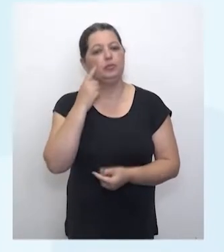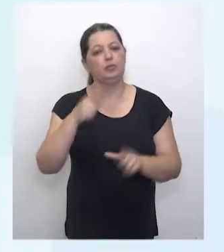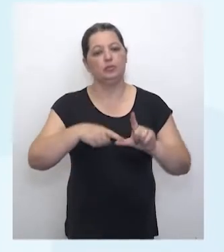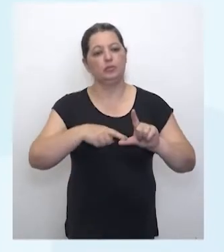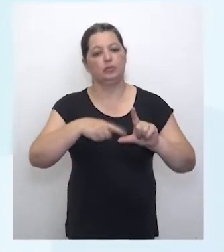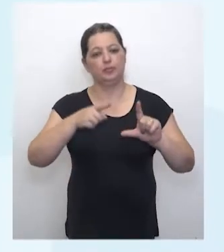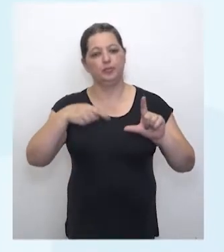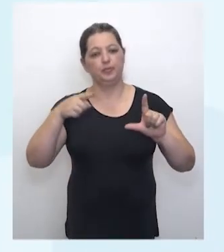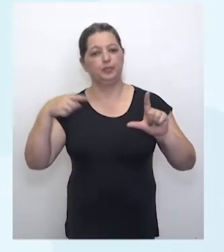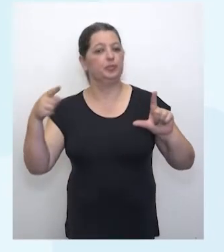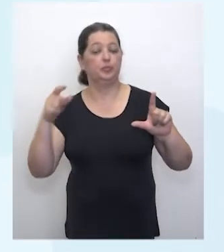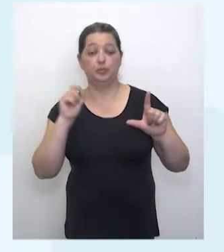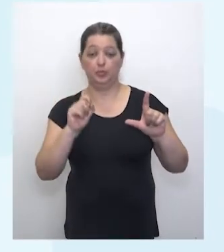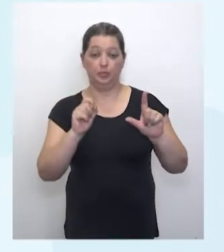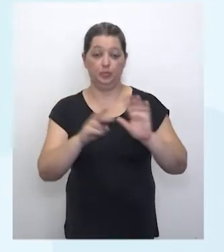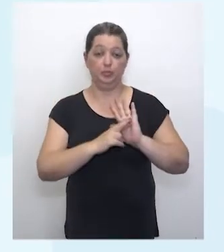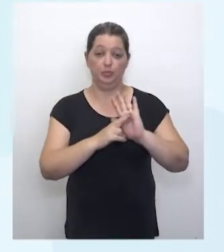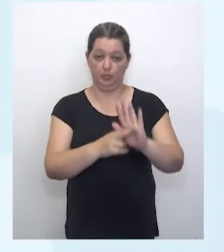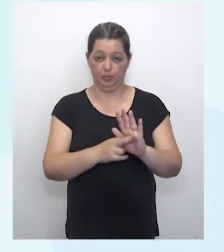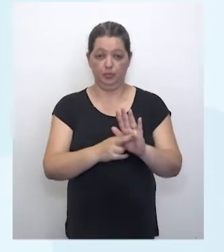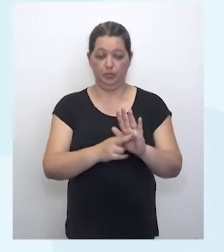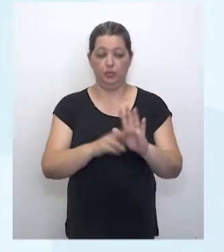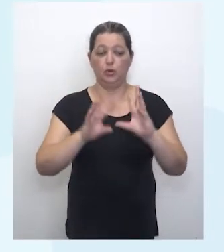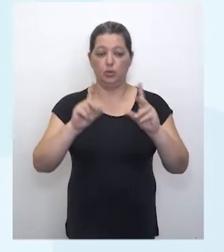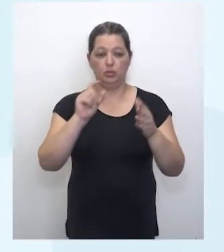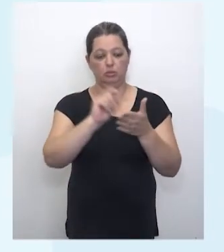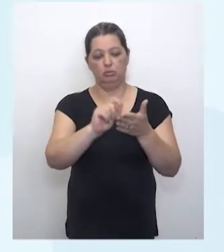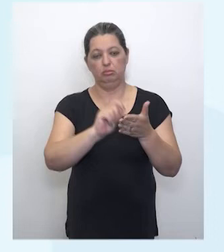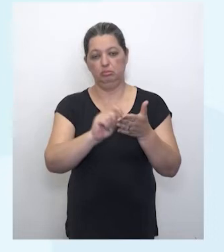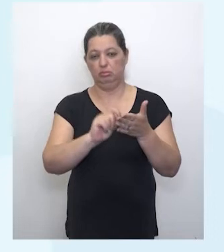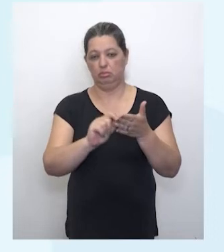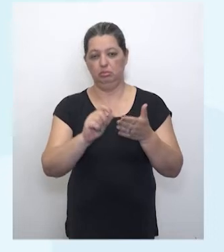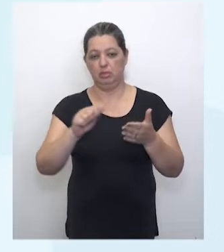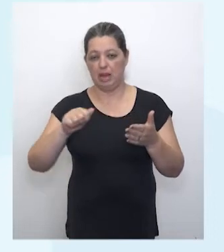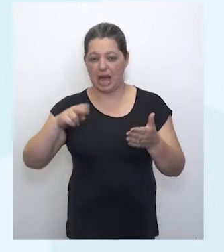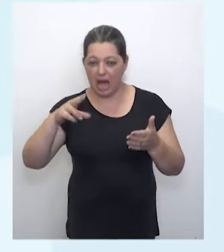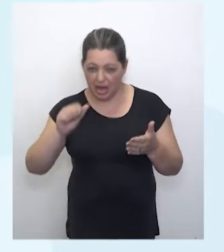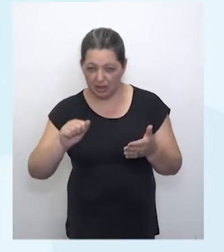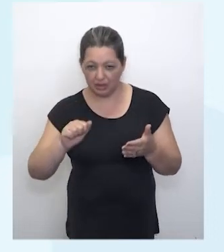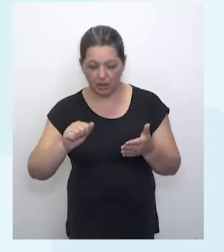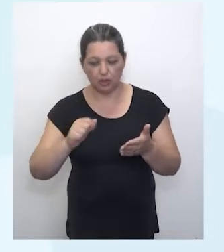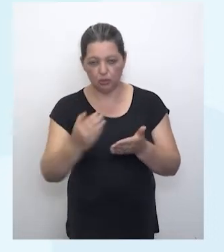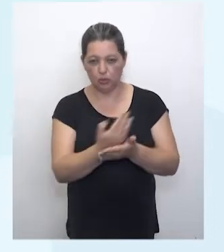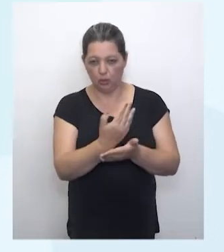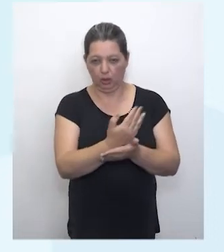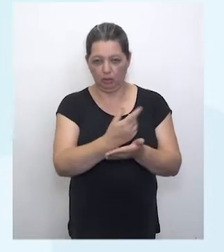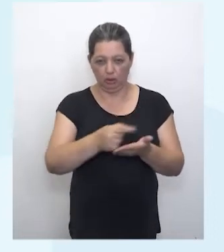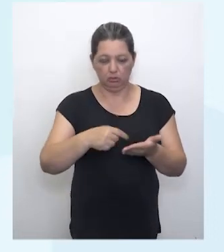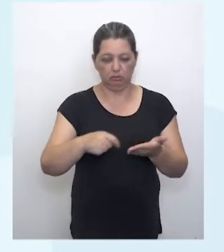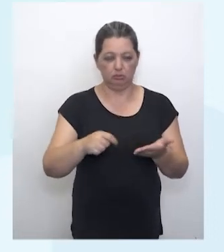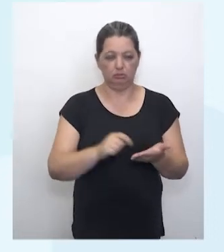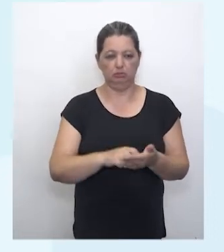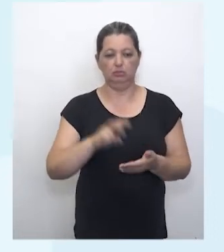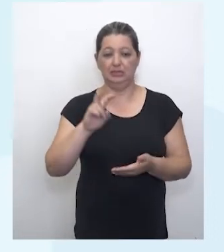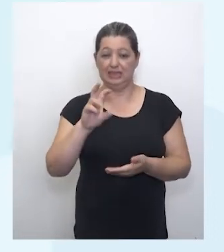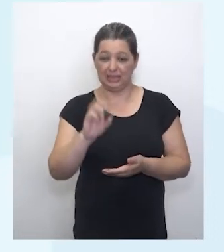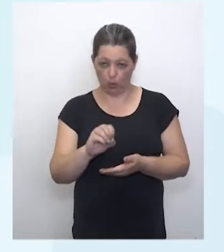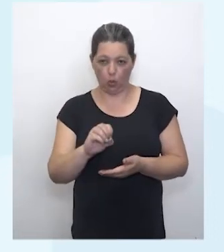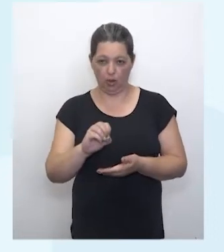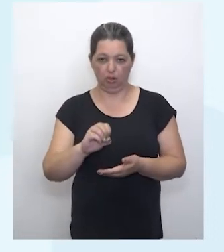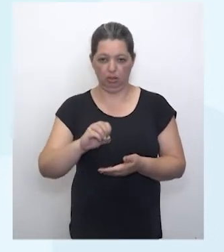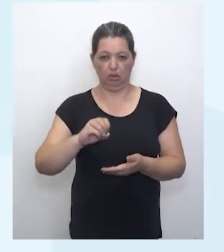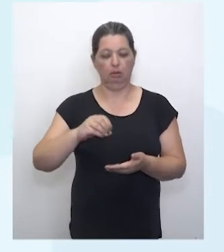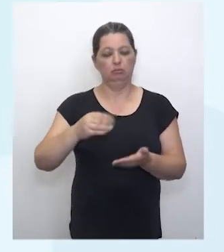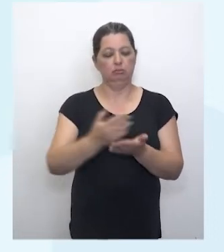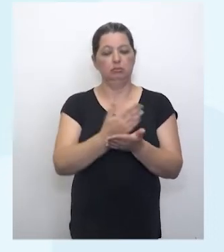gráfico representa as anotações de Ana em seu caderno, que tem 50